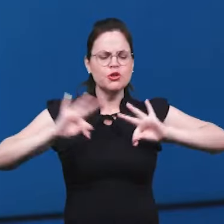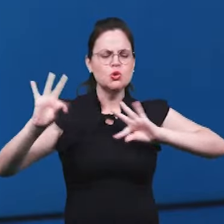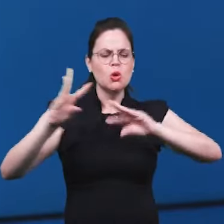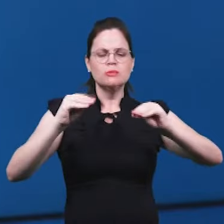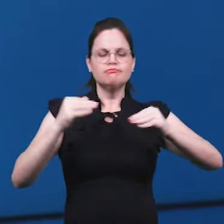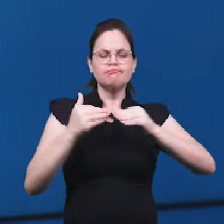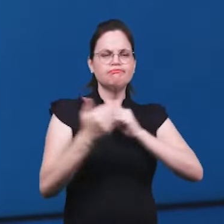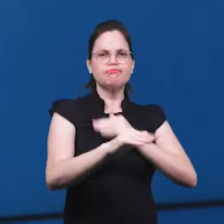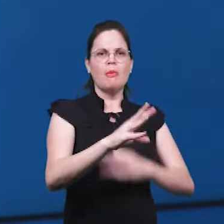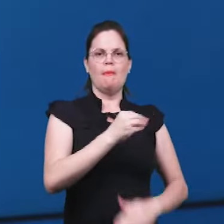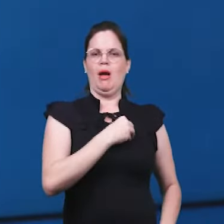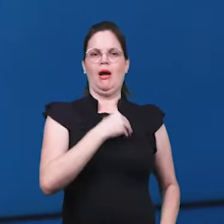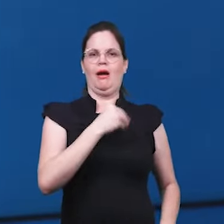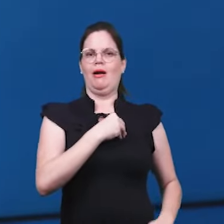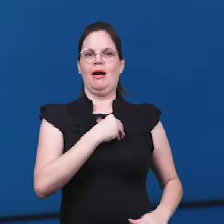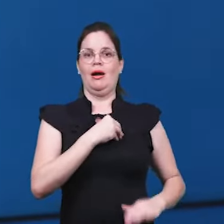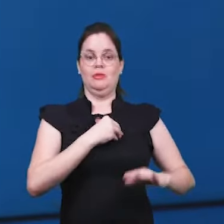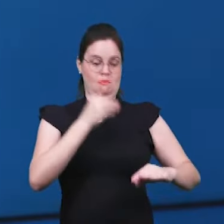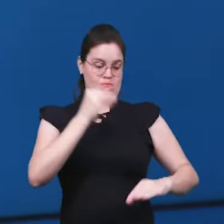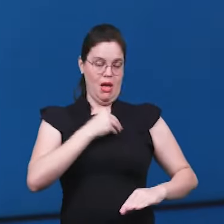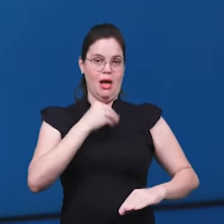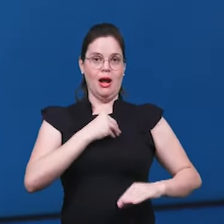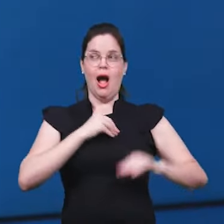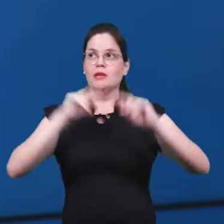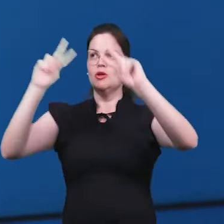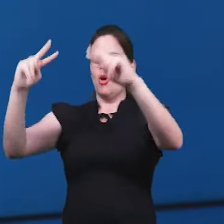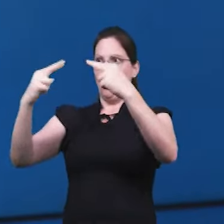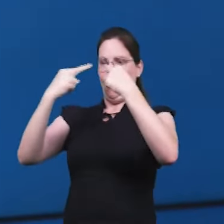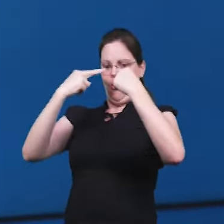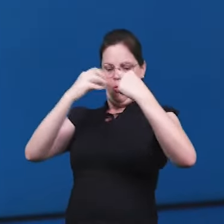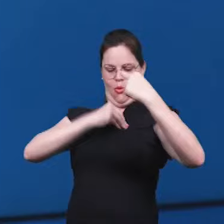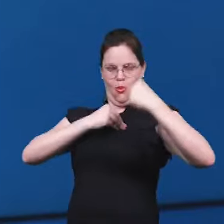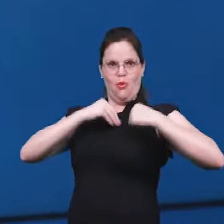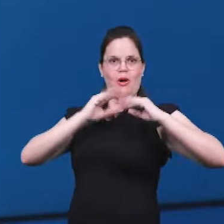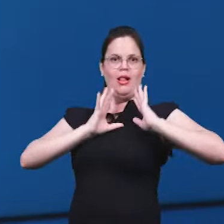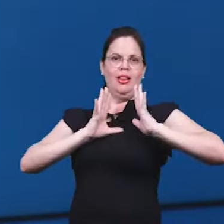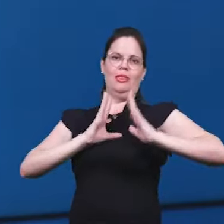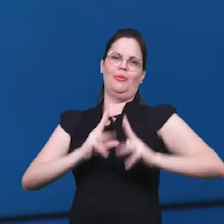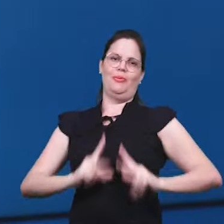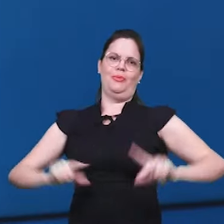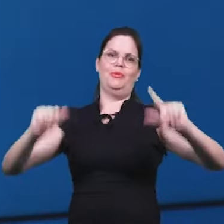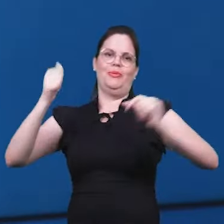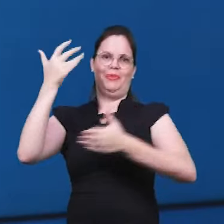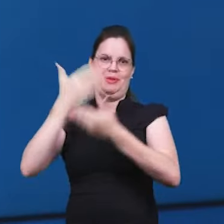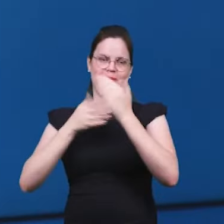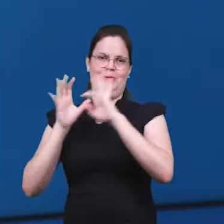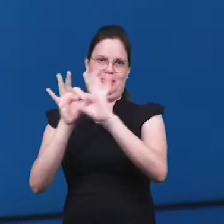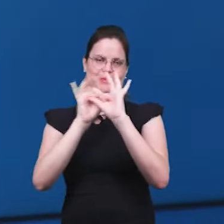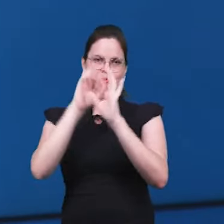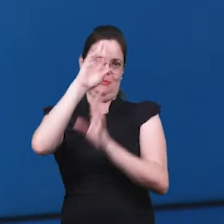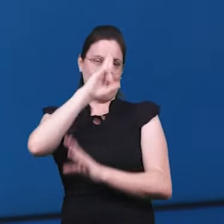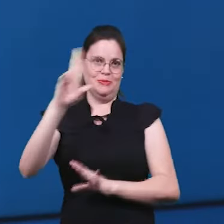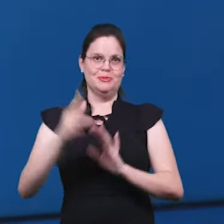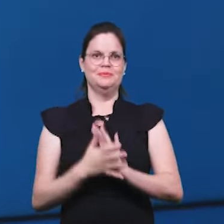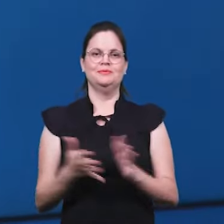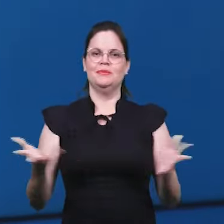não tolera nenhum pecado. Tudo que é impuro se queima à sua presença. Que